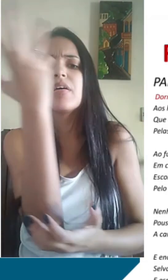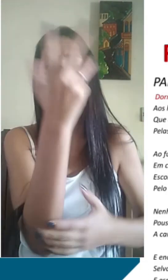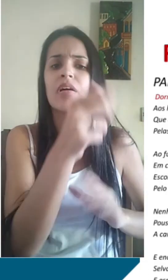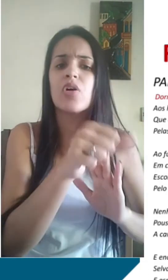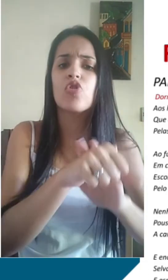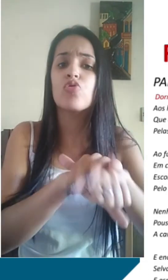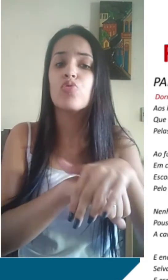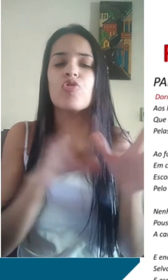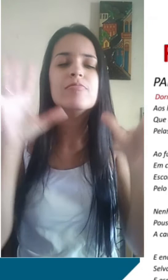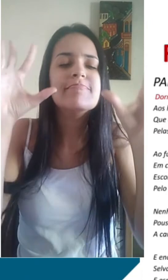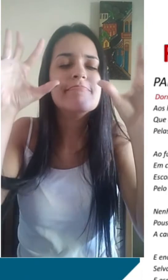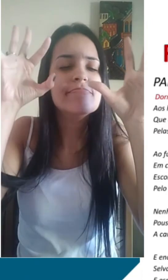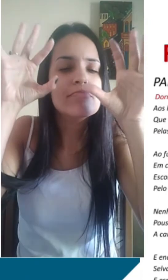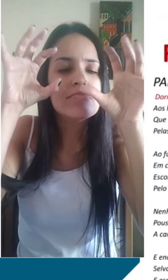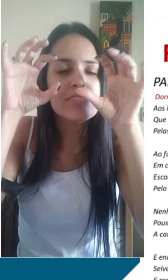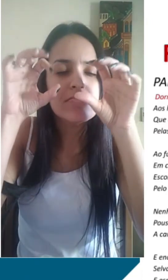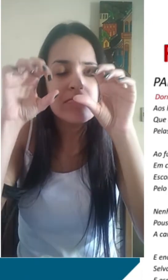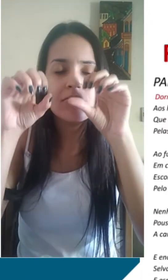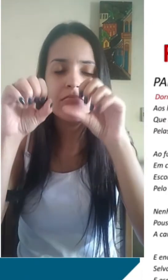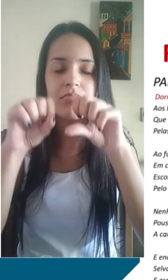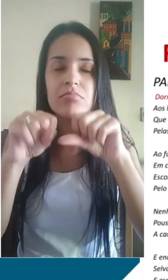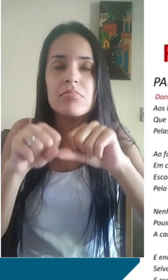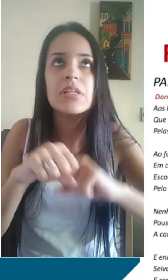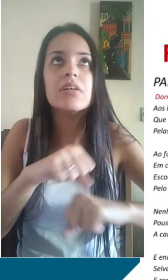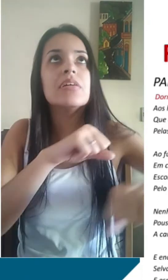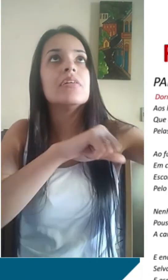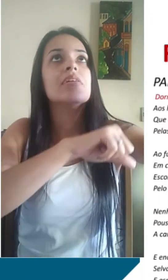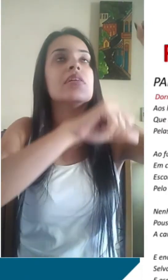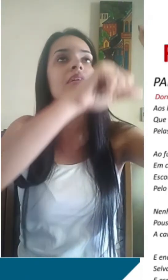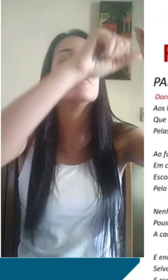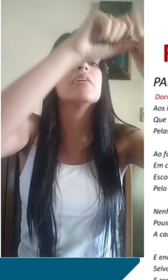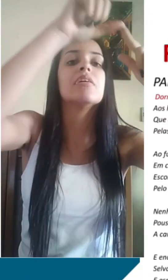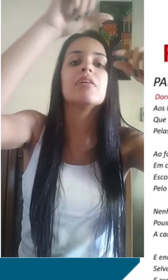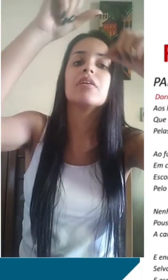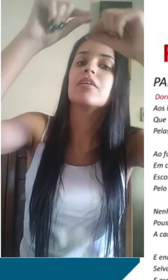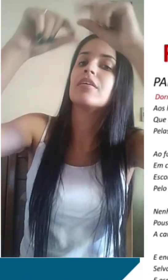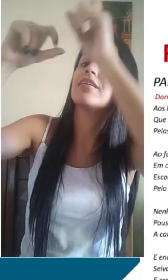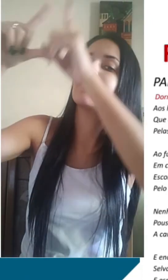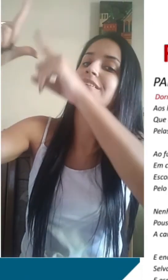e espalham-se no céu camandulas de estrelas.